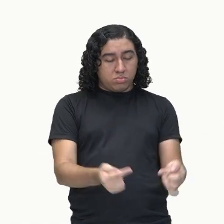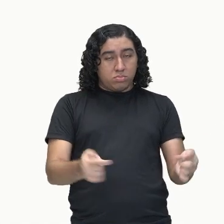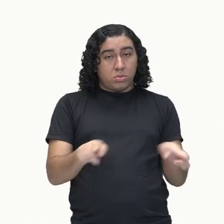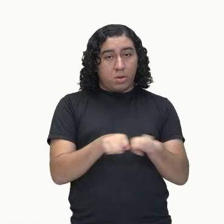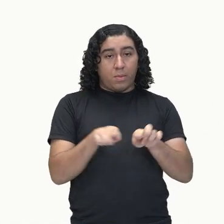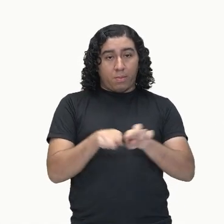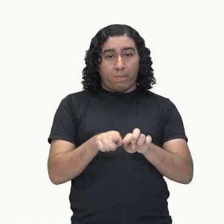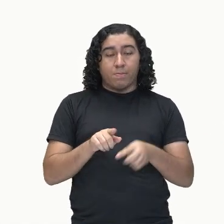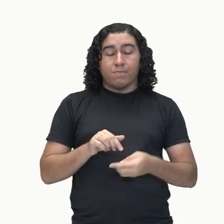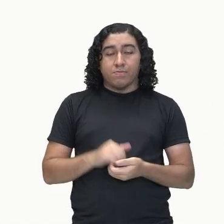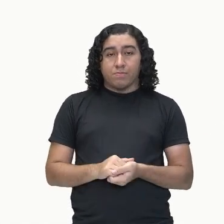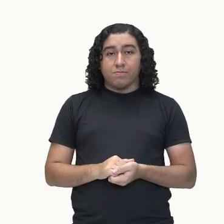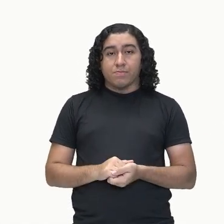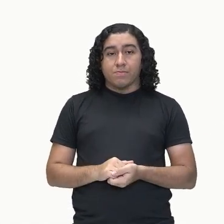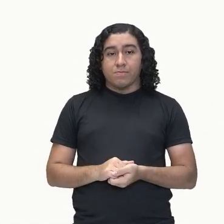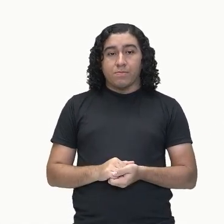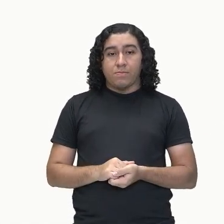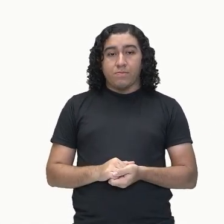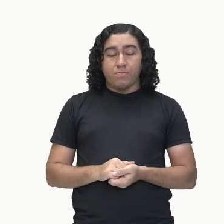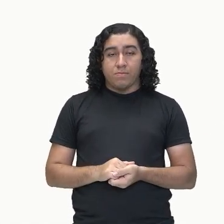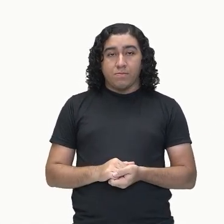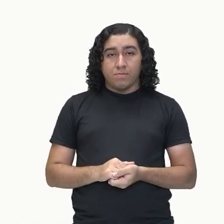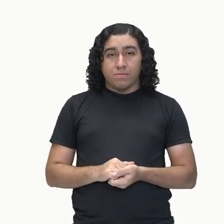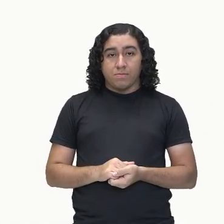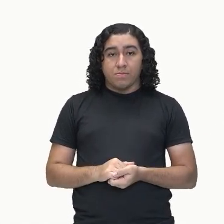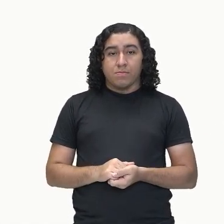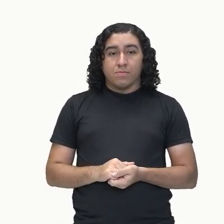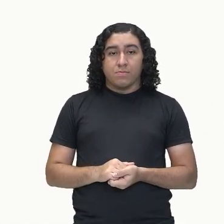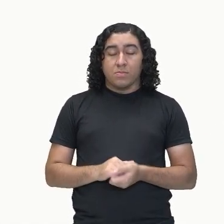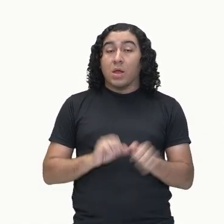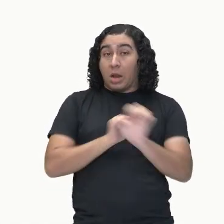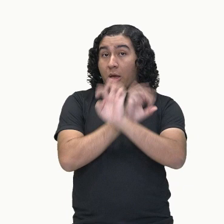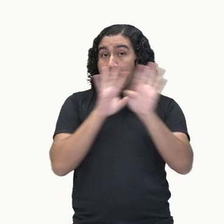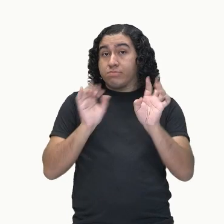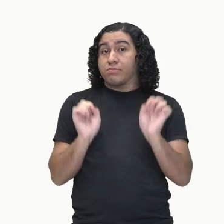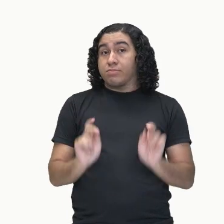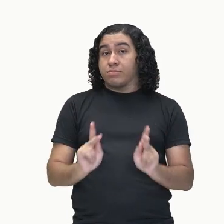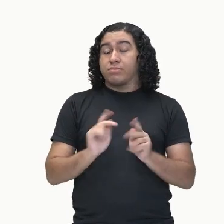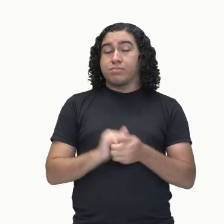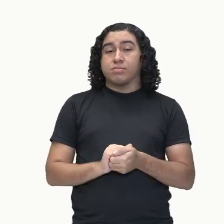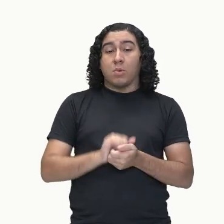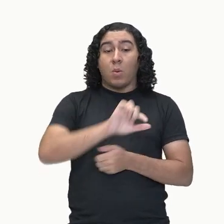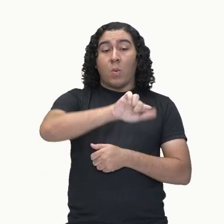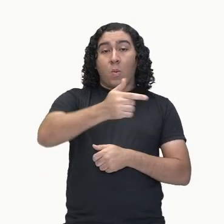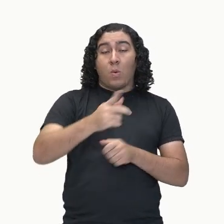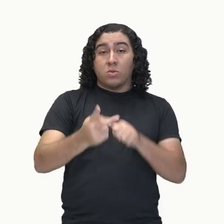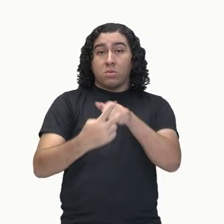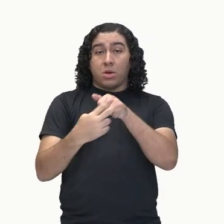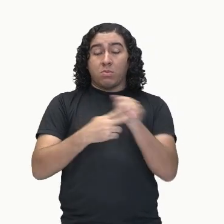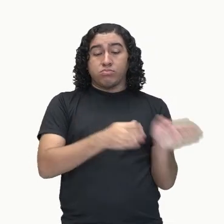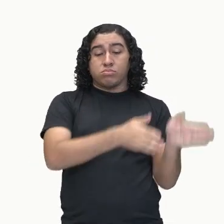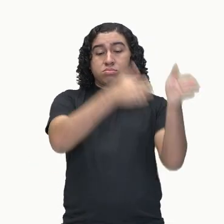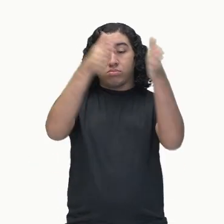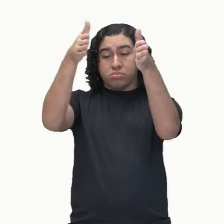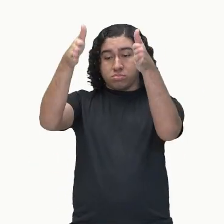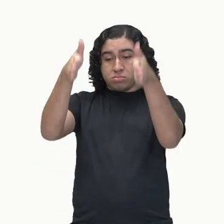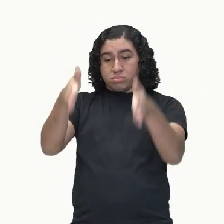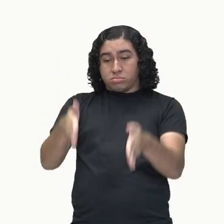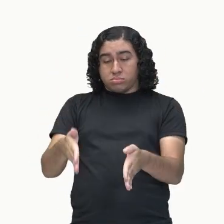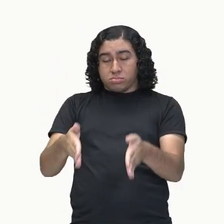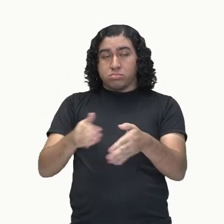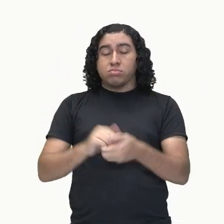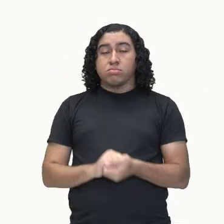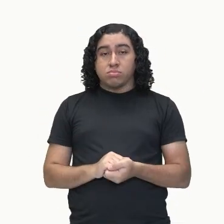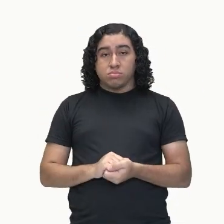hablar Ok Ficou claro né o verbo beber em português eu beberia eles